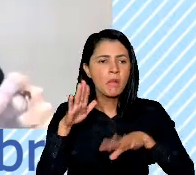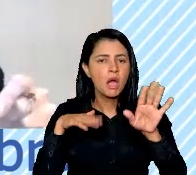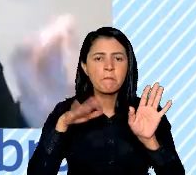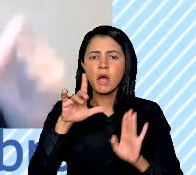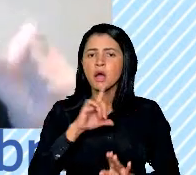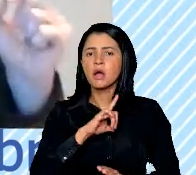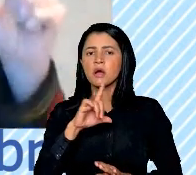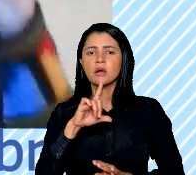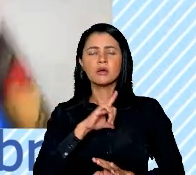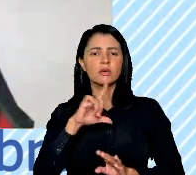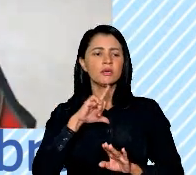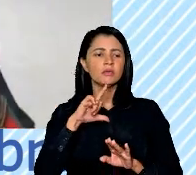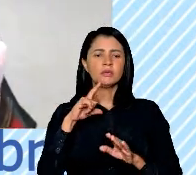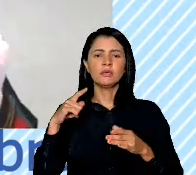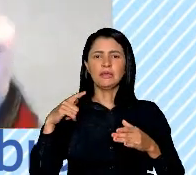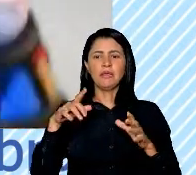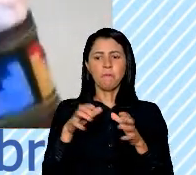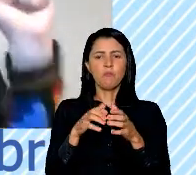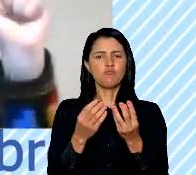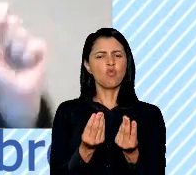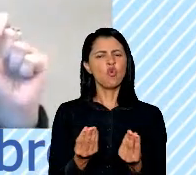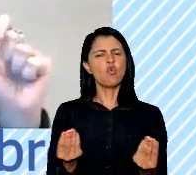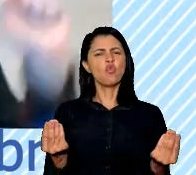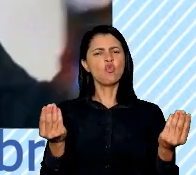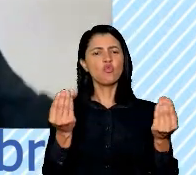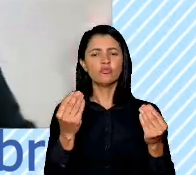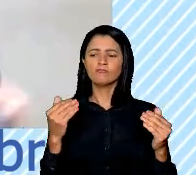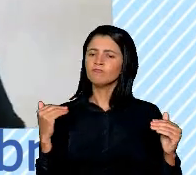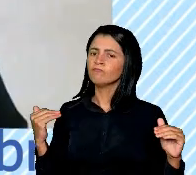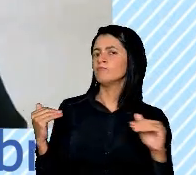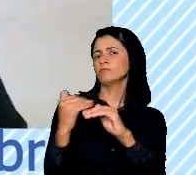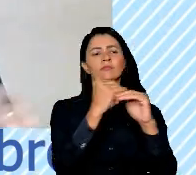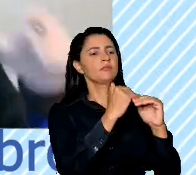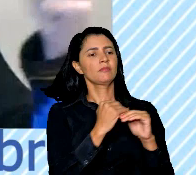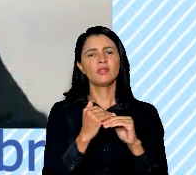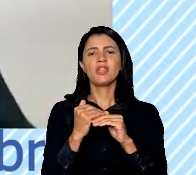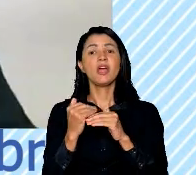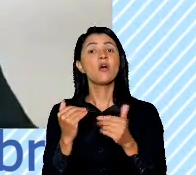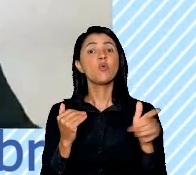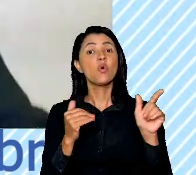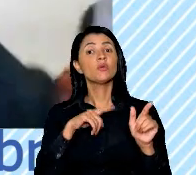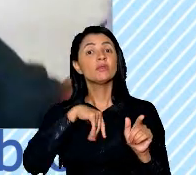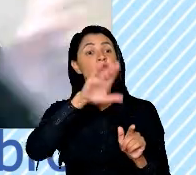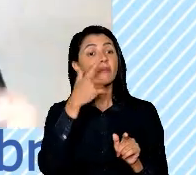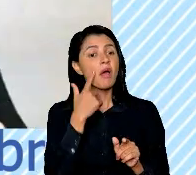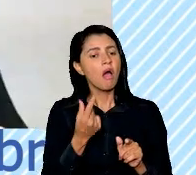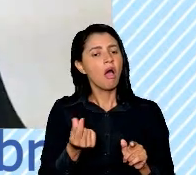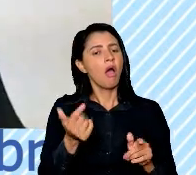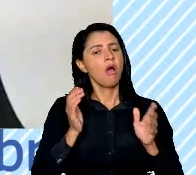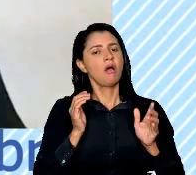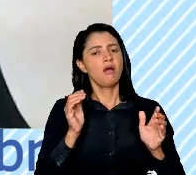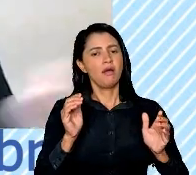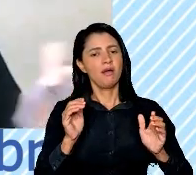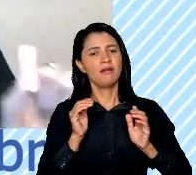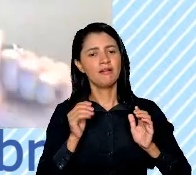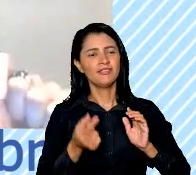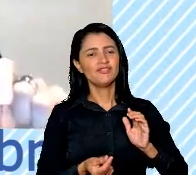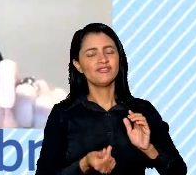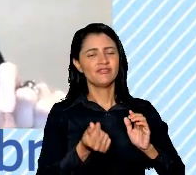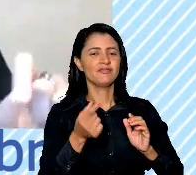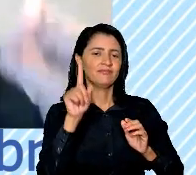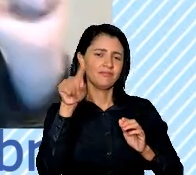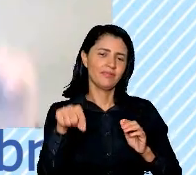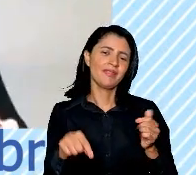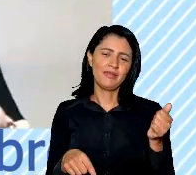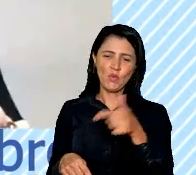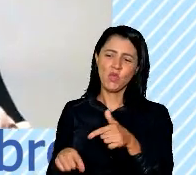da massa desses muitos, de se igualar àqueles que possuem mais bens do que a massa. É claro que não